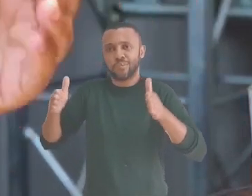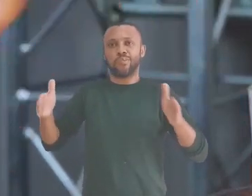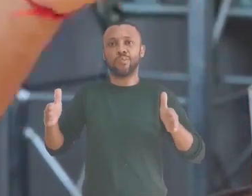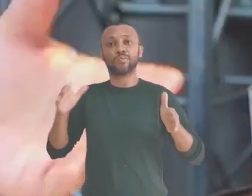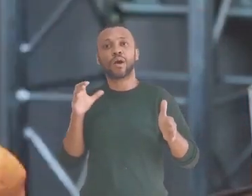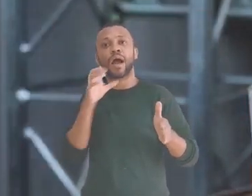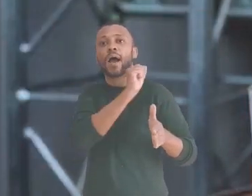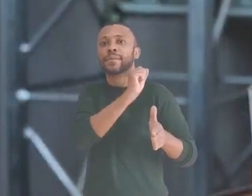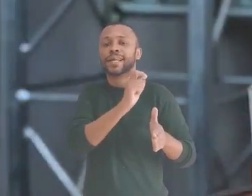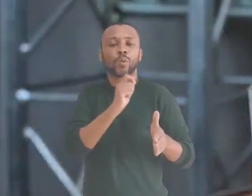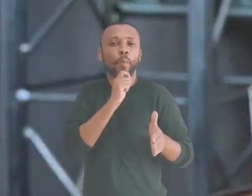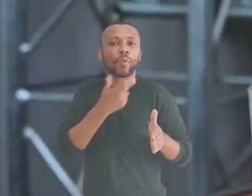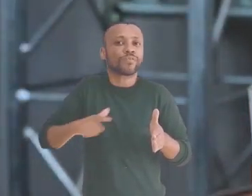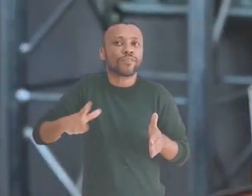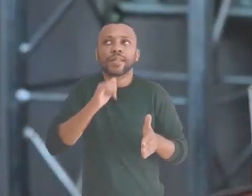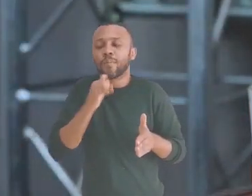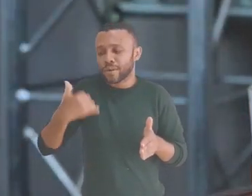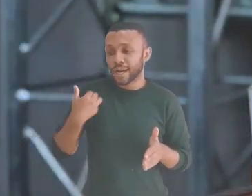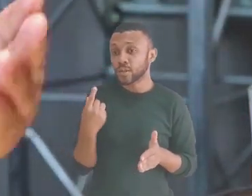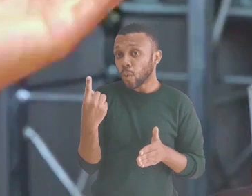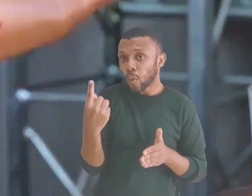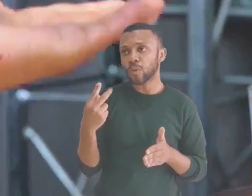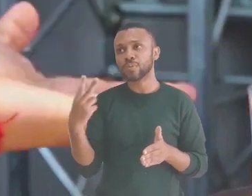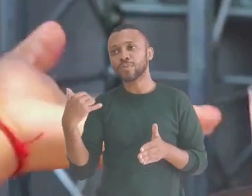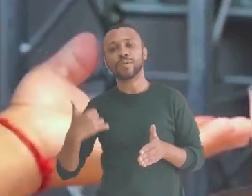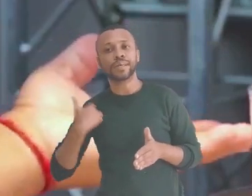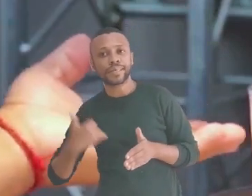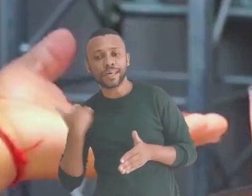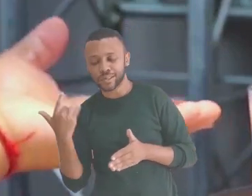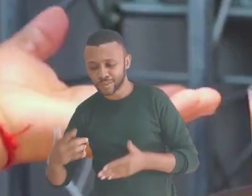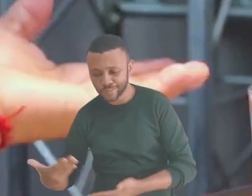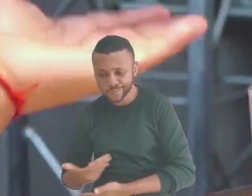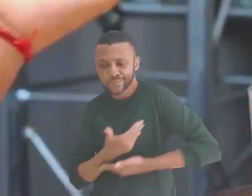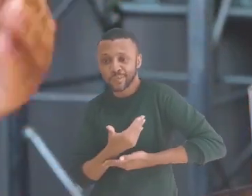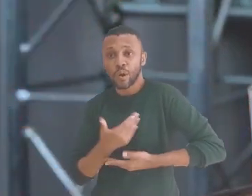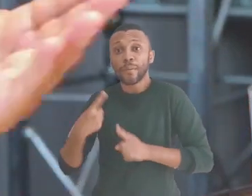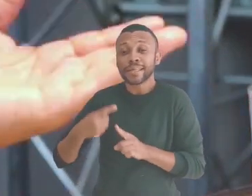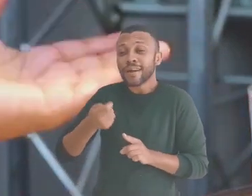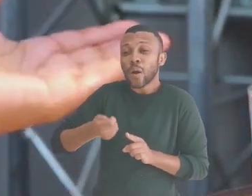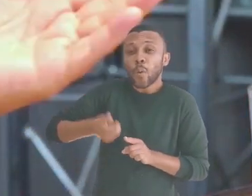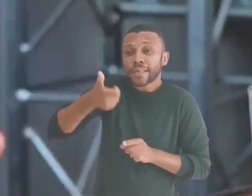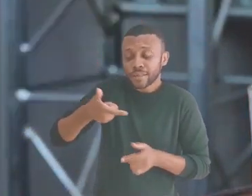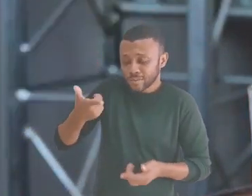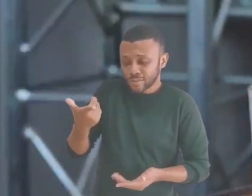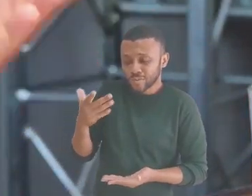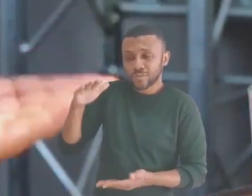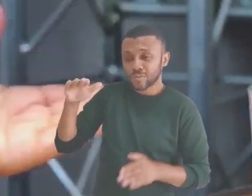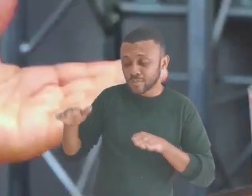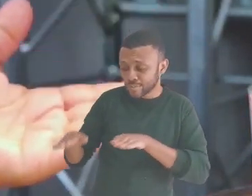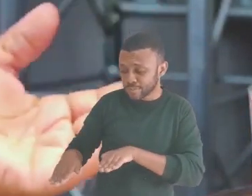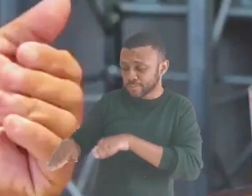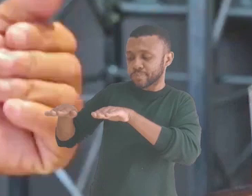prazer de com 1 ano estar carregando no colo, 2 anos, que ele já estava quase do meu tamanho. Ele mamou até uns 3 anos, ele mamava em